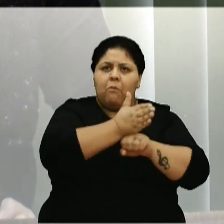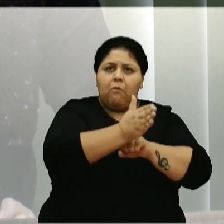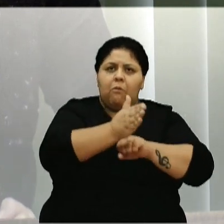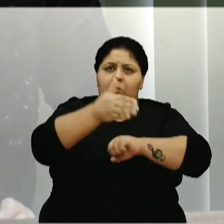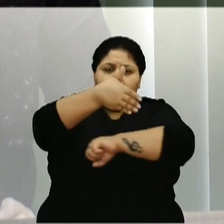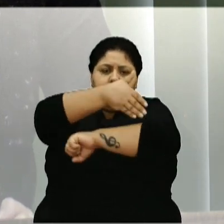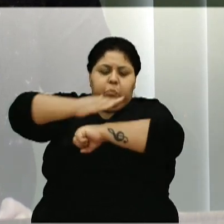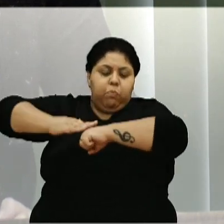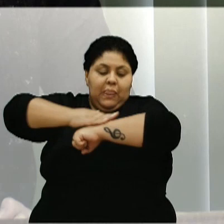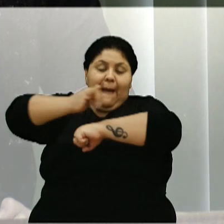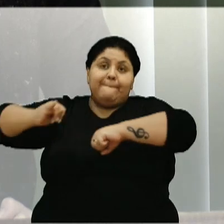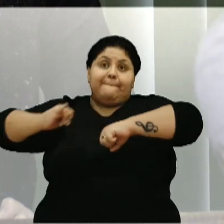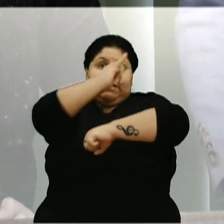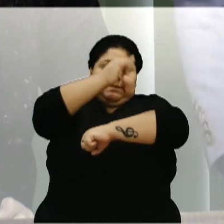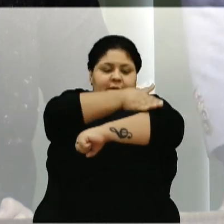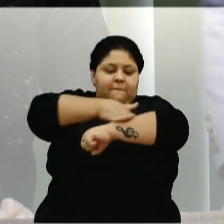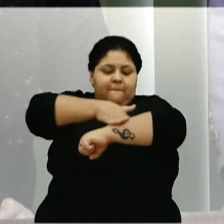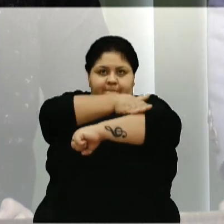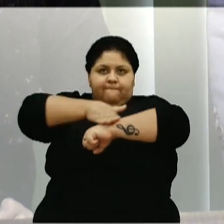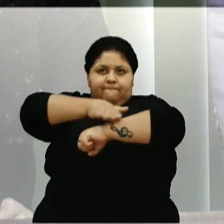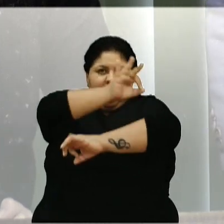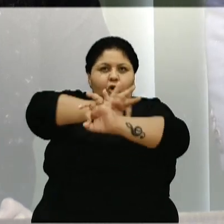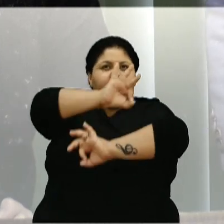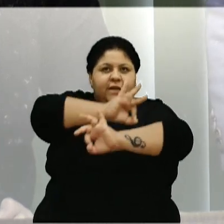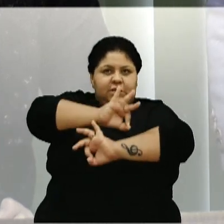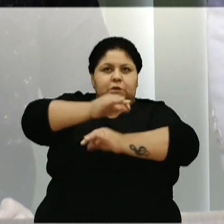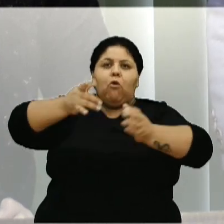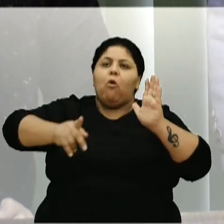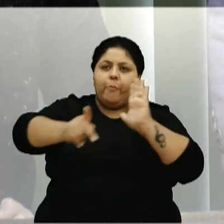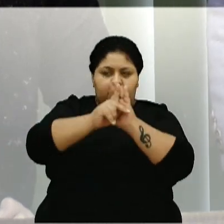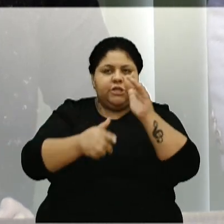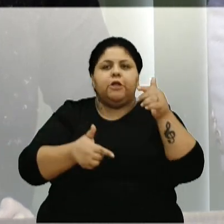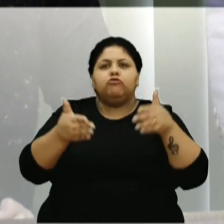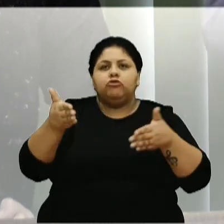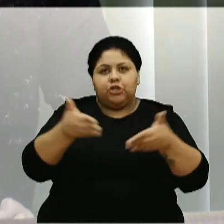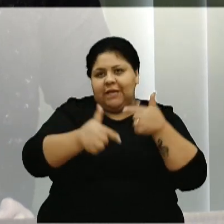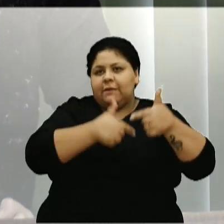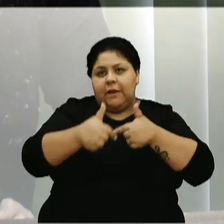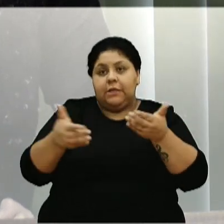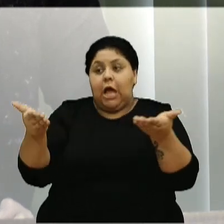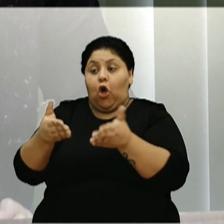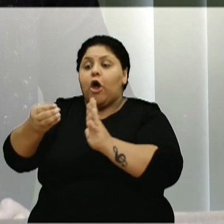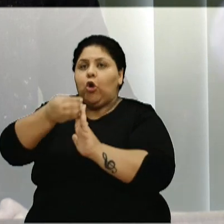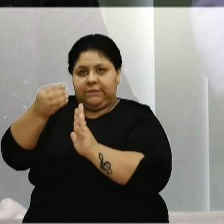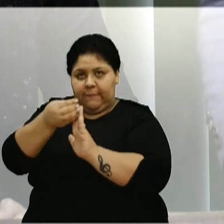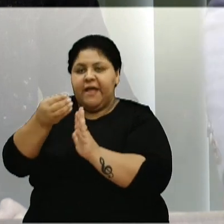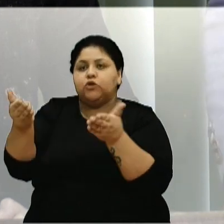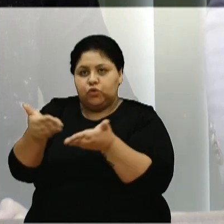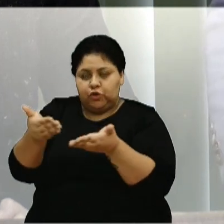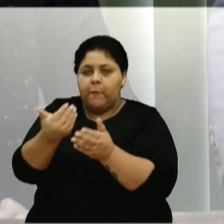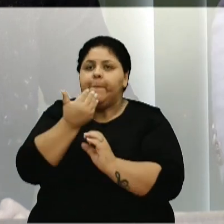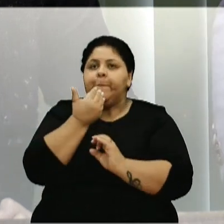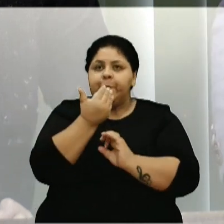pista, que era um projeto que nós já vimos trabalhando, ele já está em fase orçamentária. Pedido